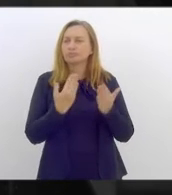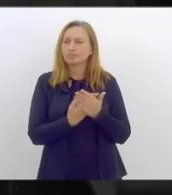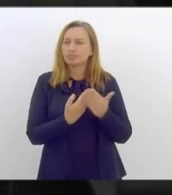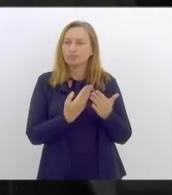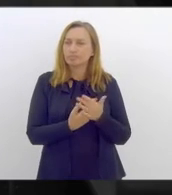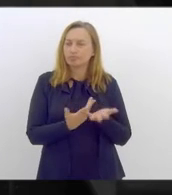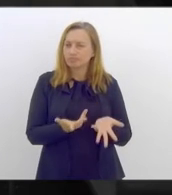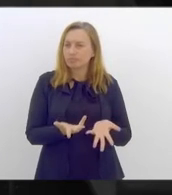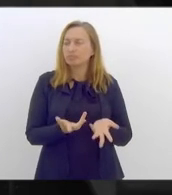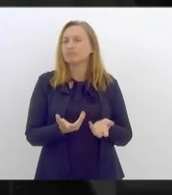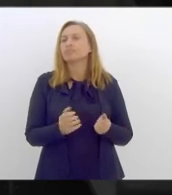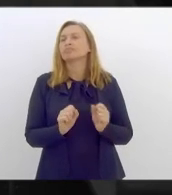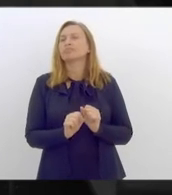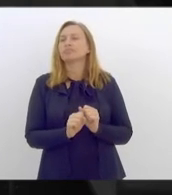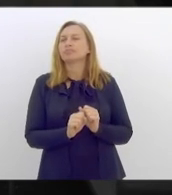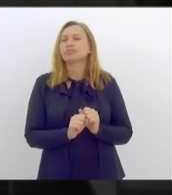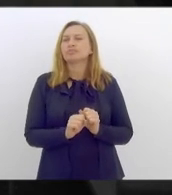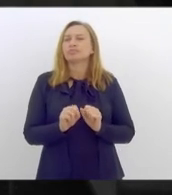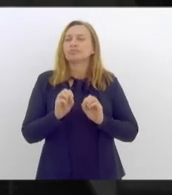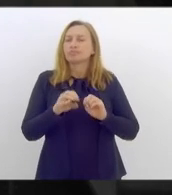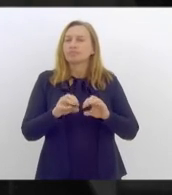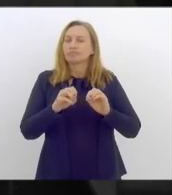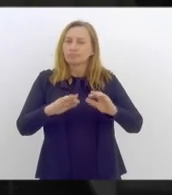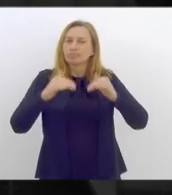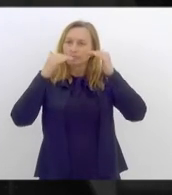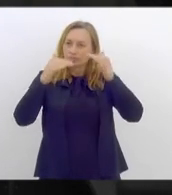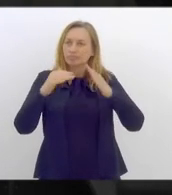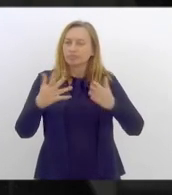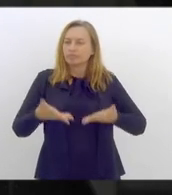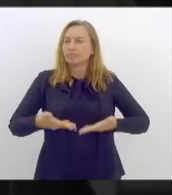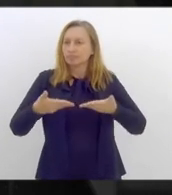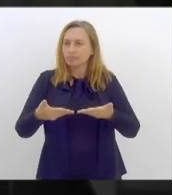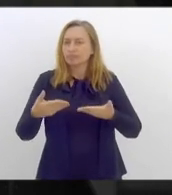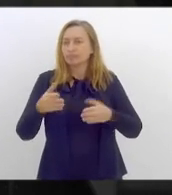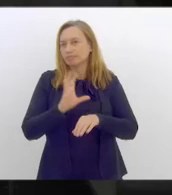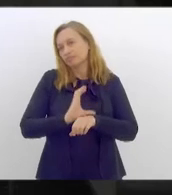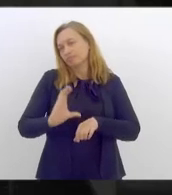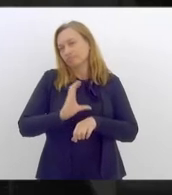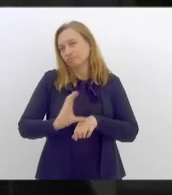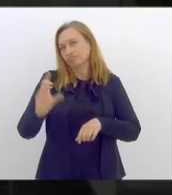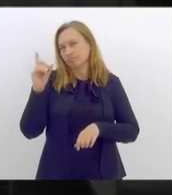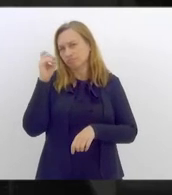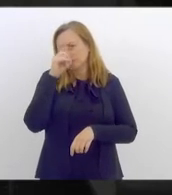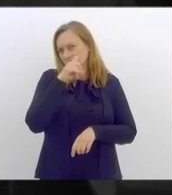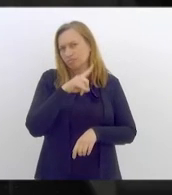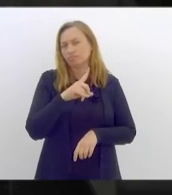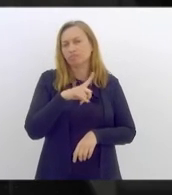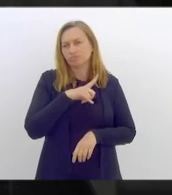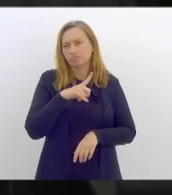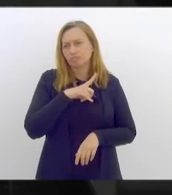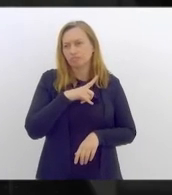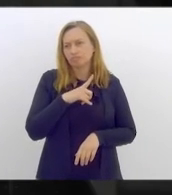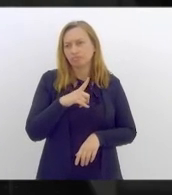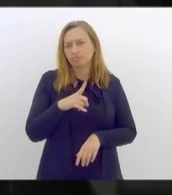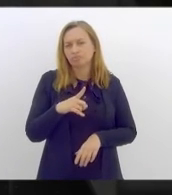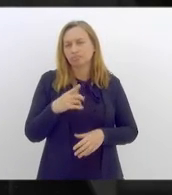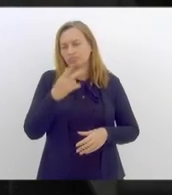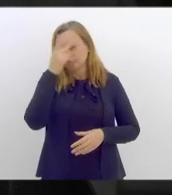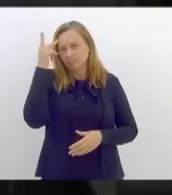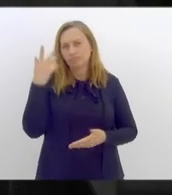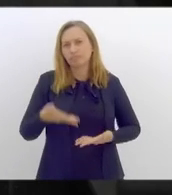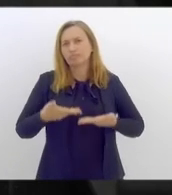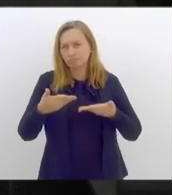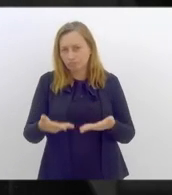inclusive oferecendo a muito tempo um dos cursos de maior dificuldade para para que as instituições ofereçam